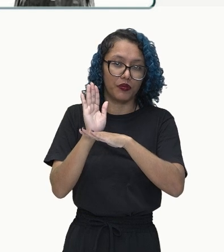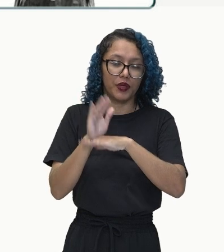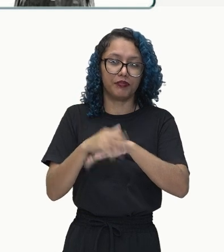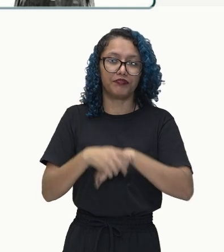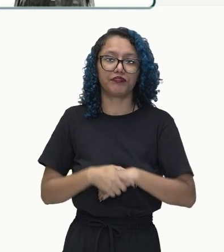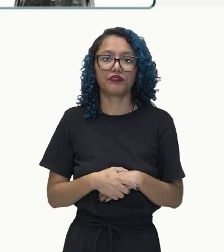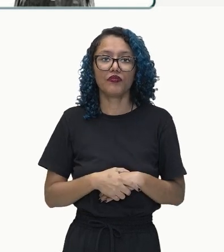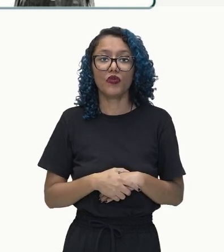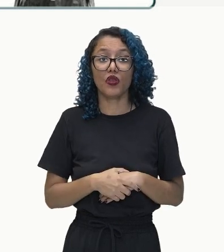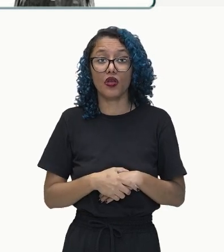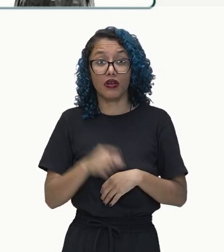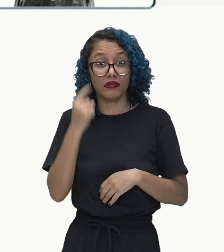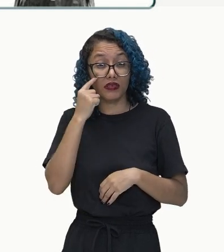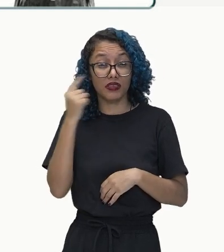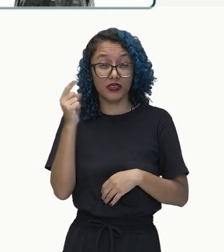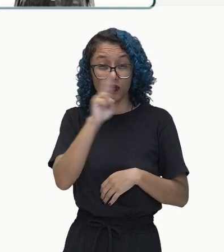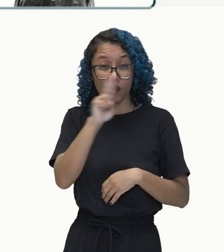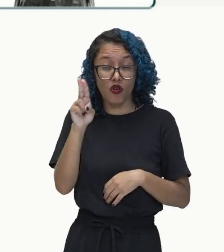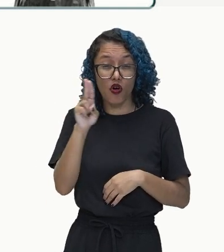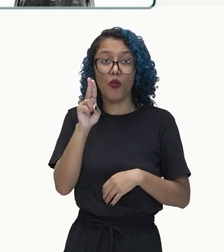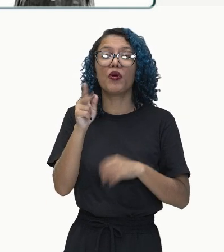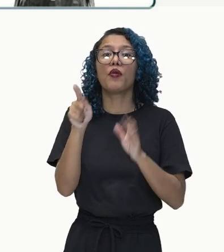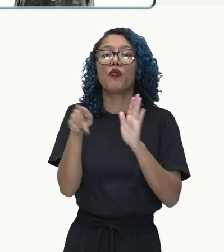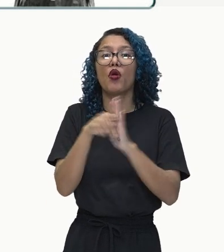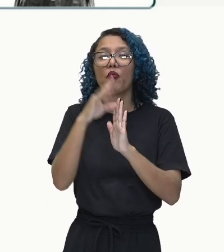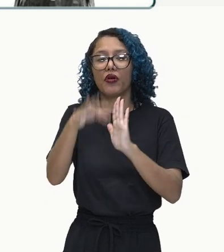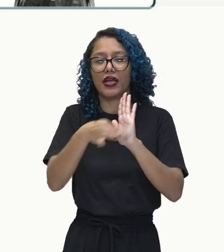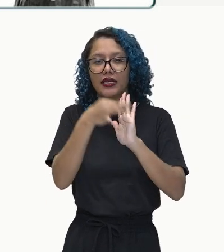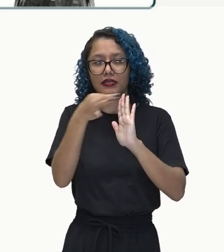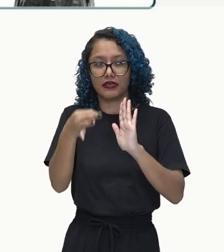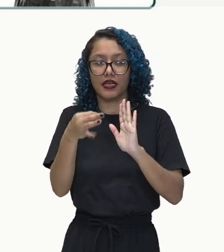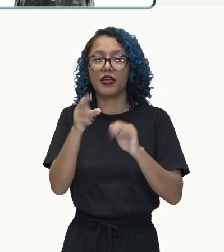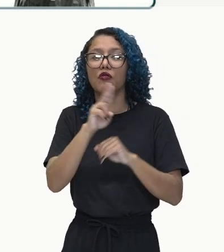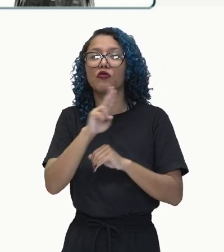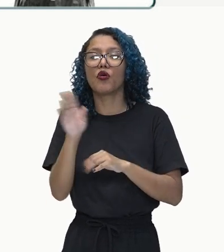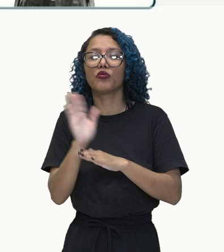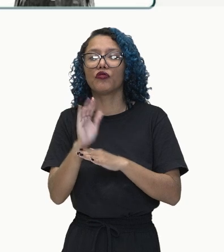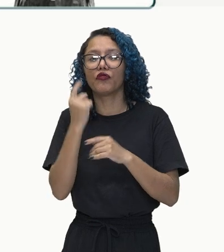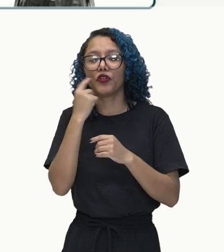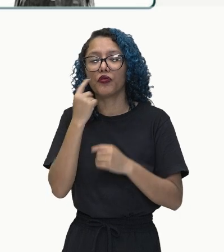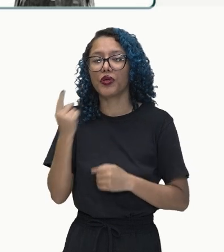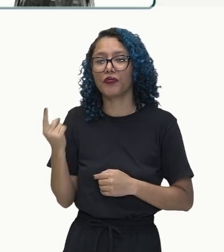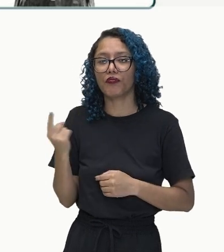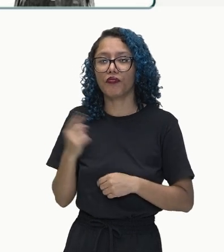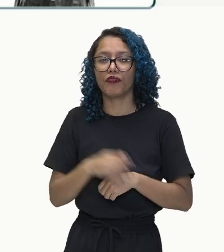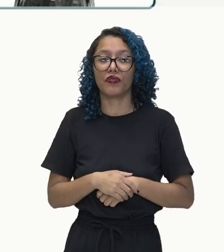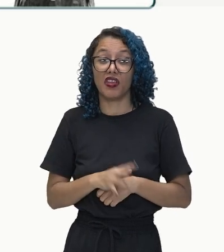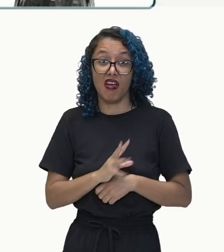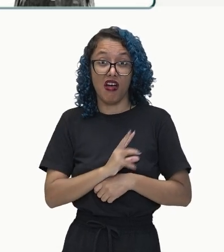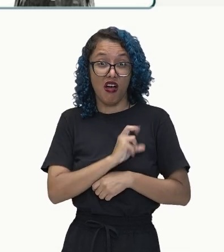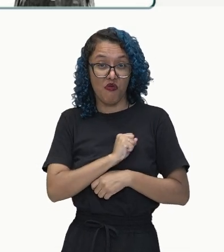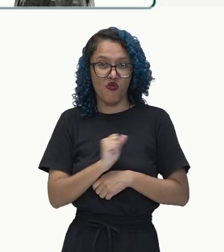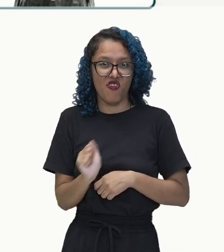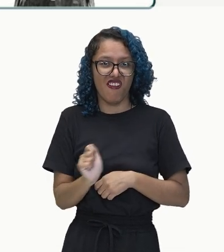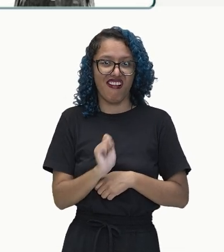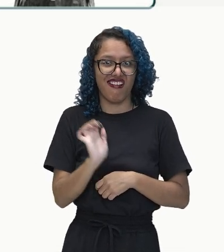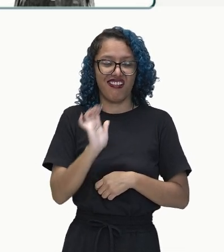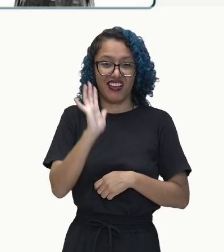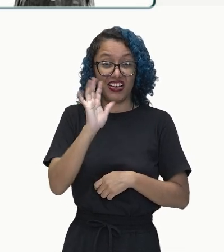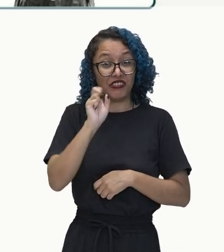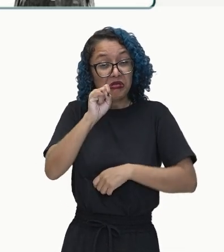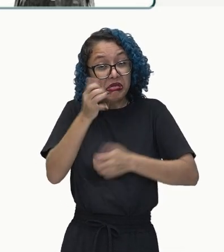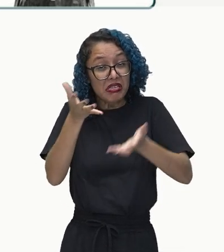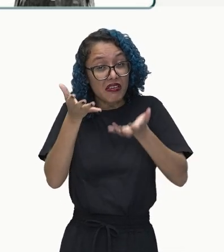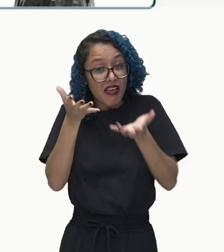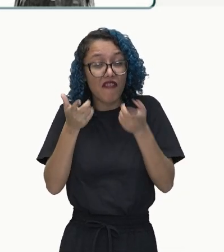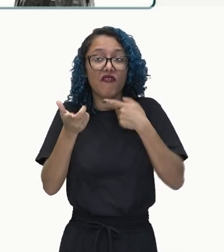nome Matrimônio Americano é o nome do texto, tá? Então o nome do filme é O Amor Custa Caro, caso você queira assistir esse filme